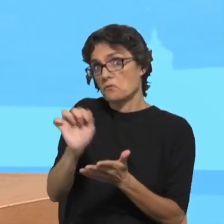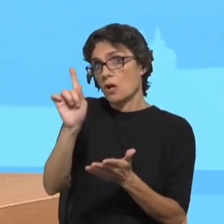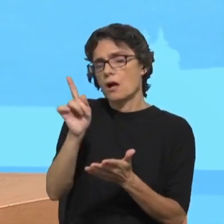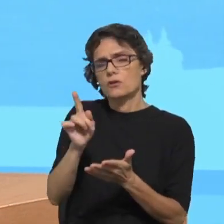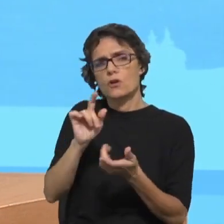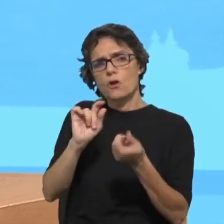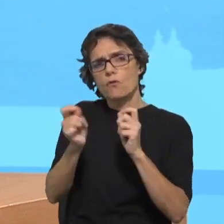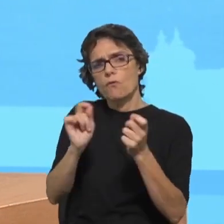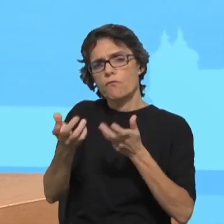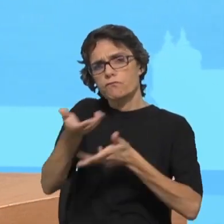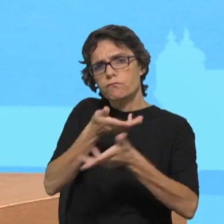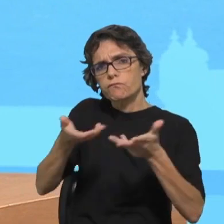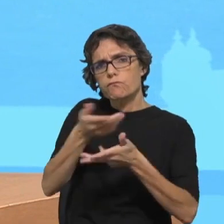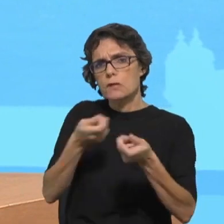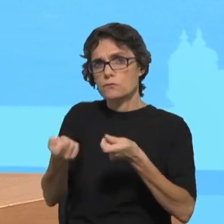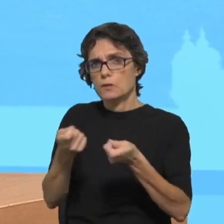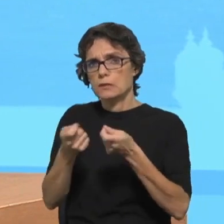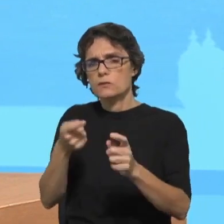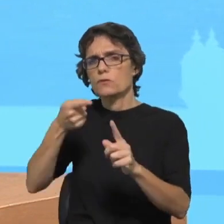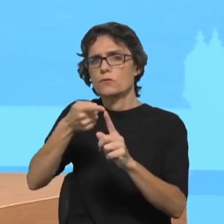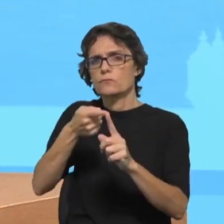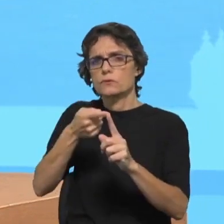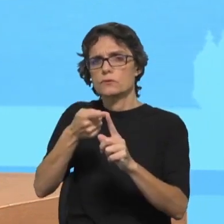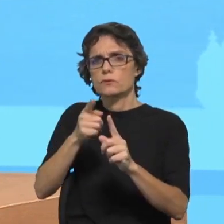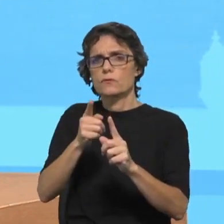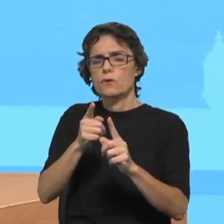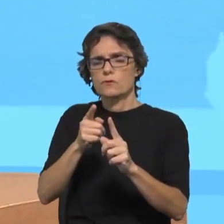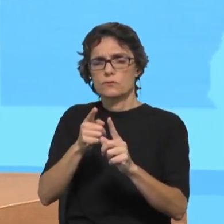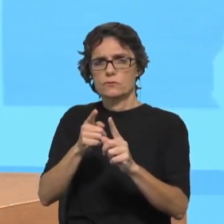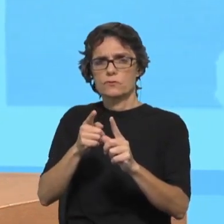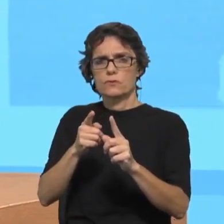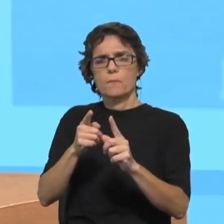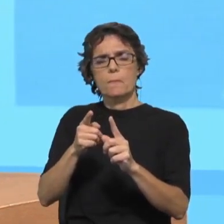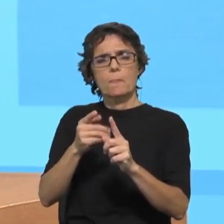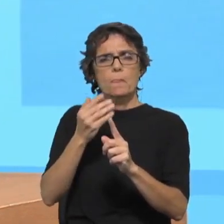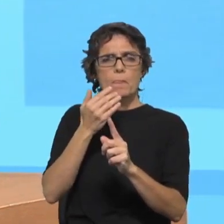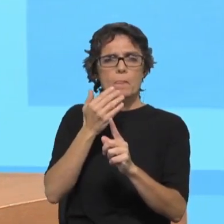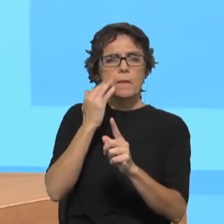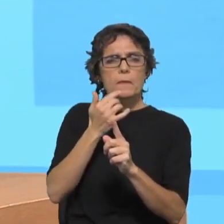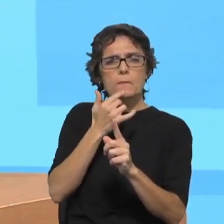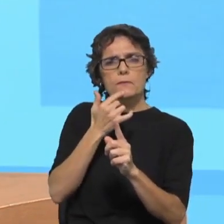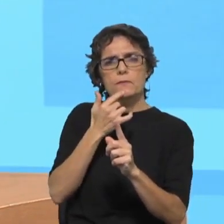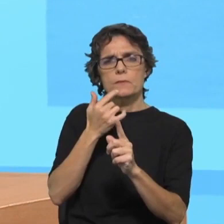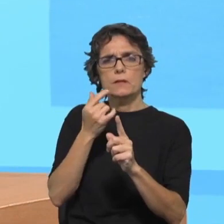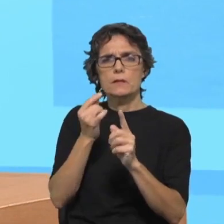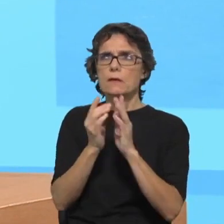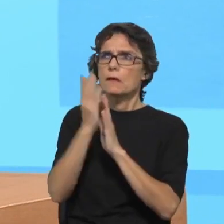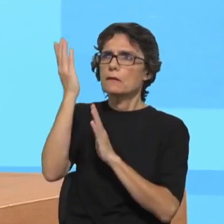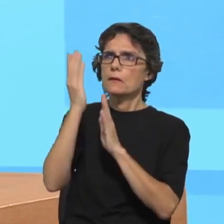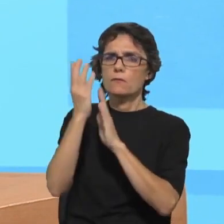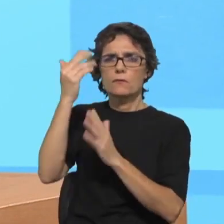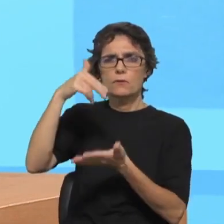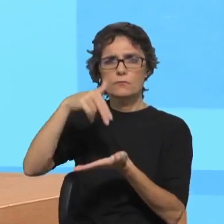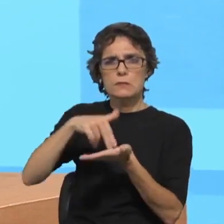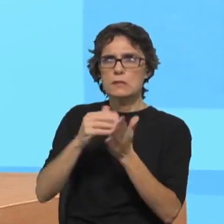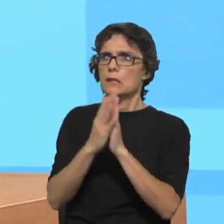conversas que tivessem, de algum modo, uma aproximação a Deus, Deus lá dentro, Deus